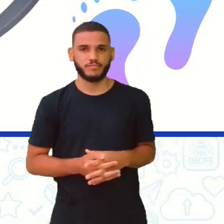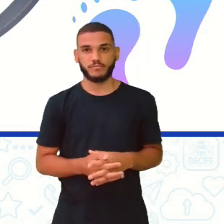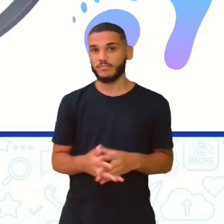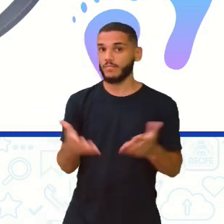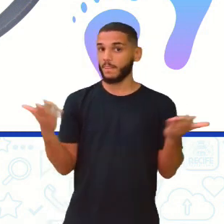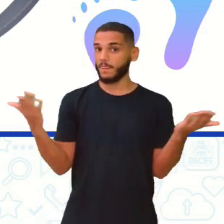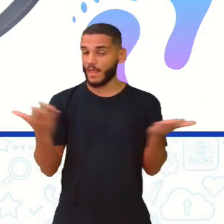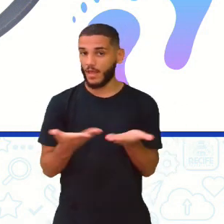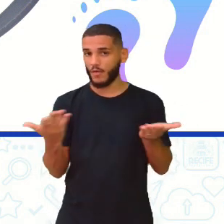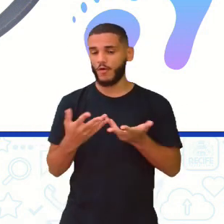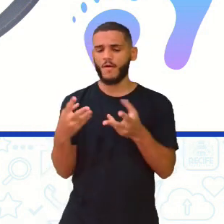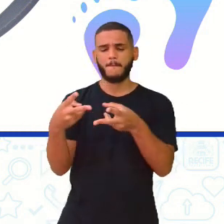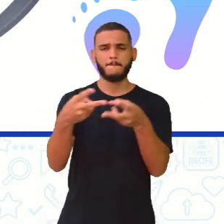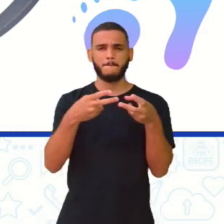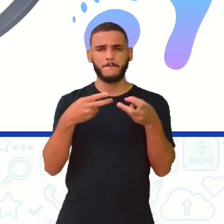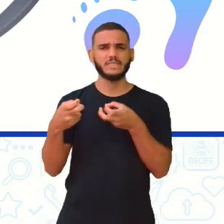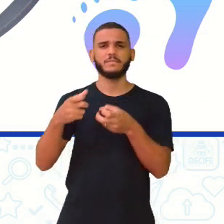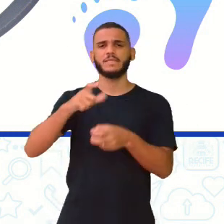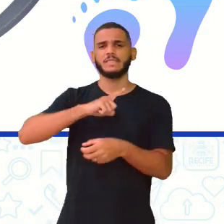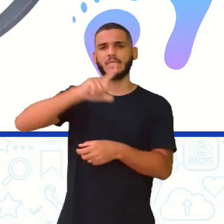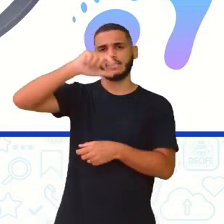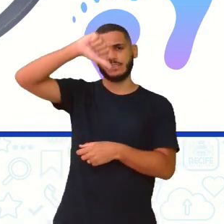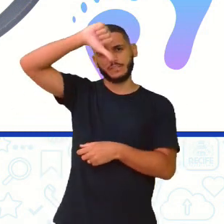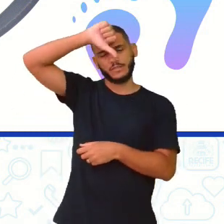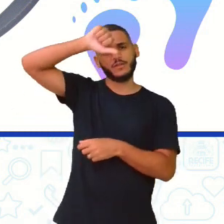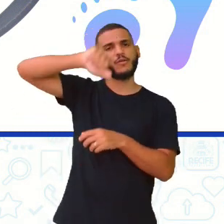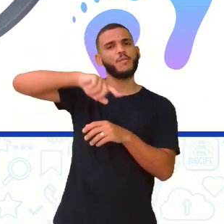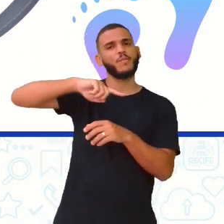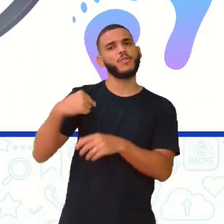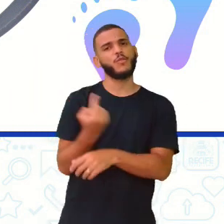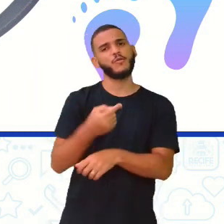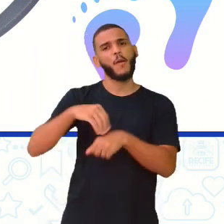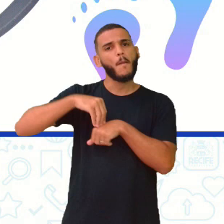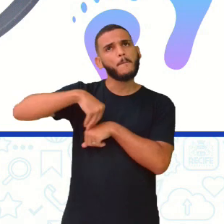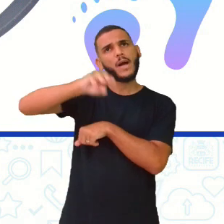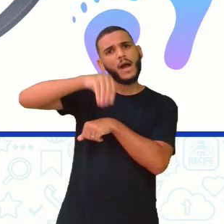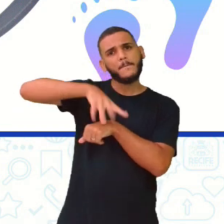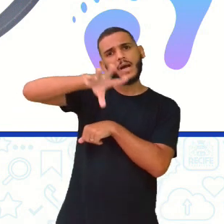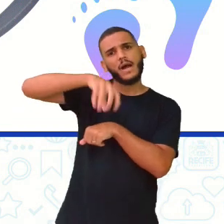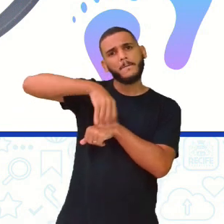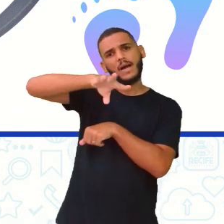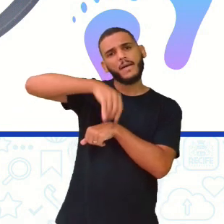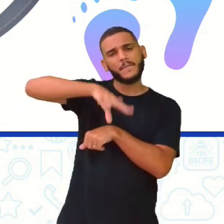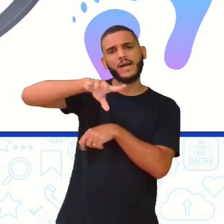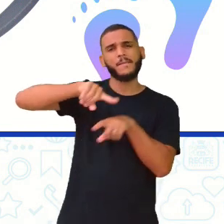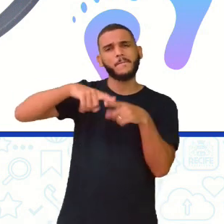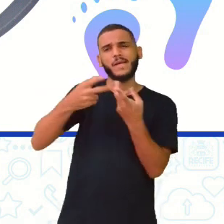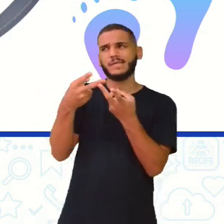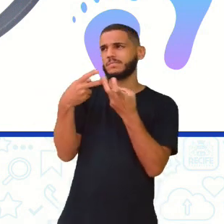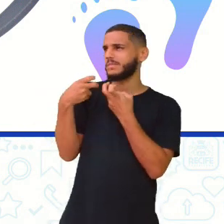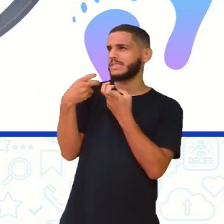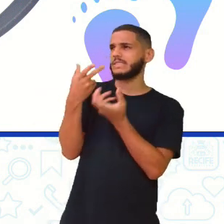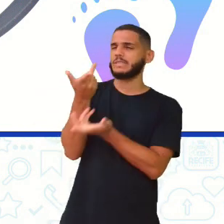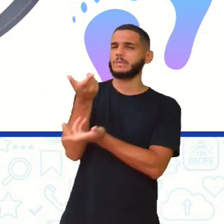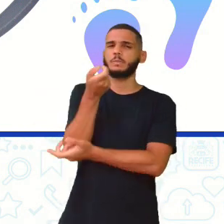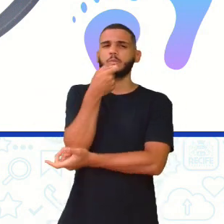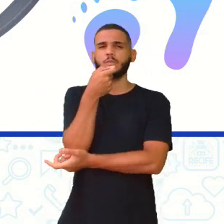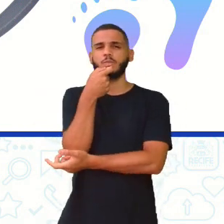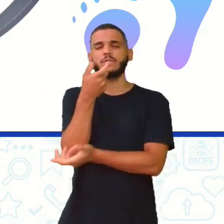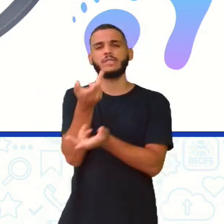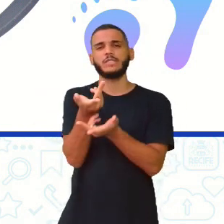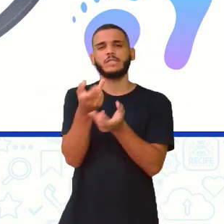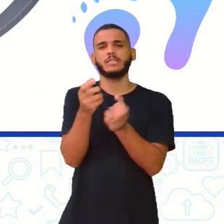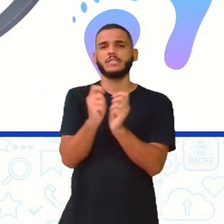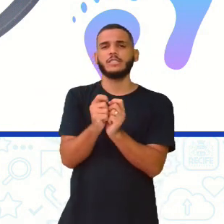agora perceber alguns estereótipos que a gente vê circulando o tempo inteiro e nem sempre a gente percebe. Sim. E aqui, eu